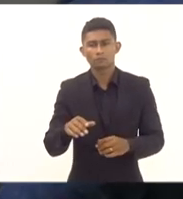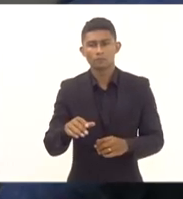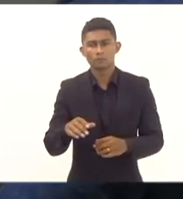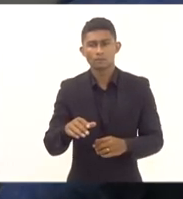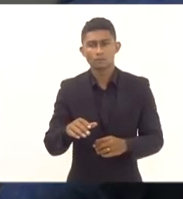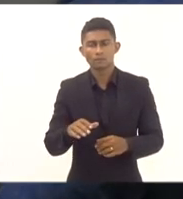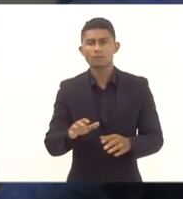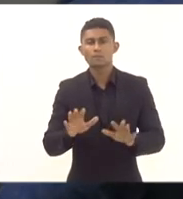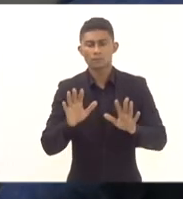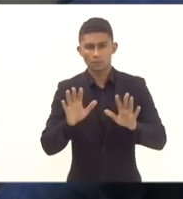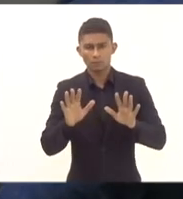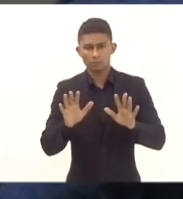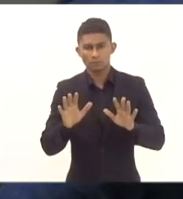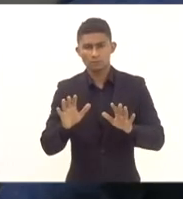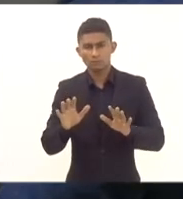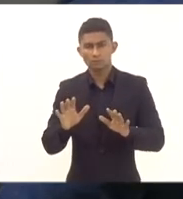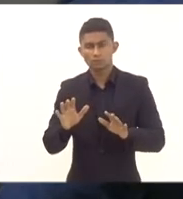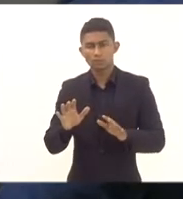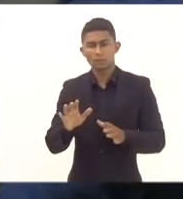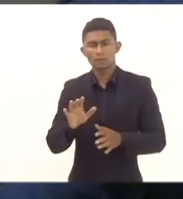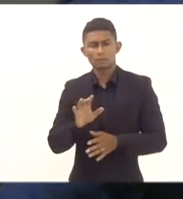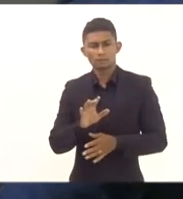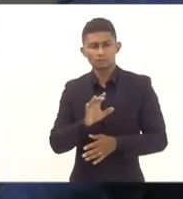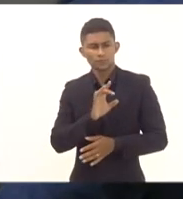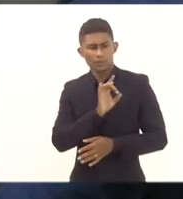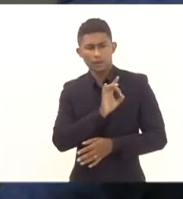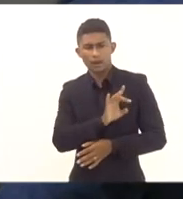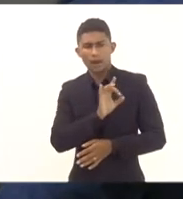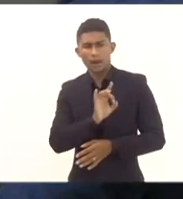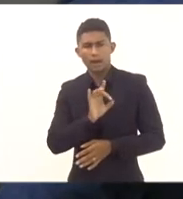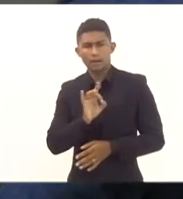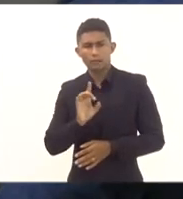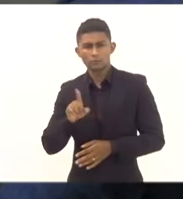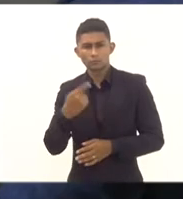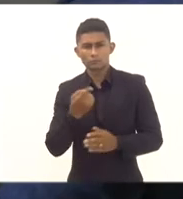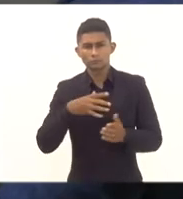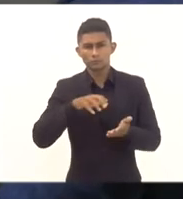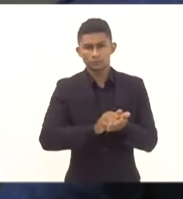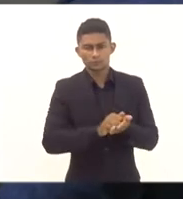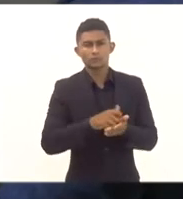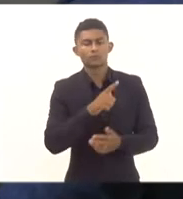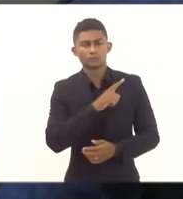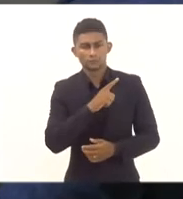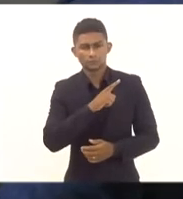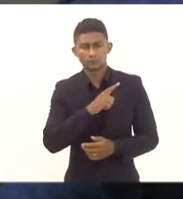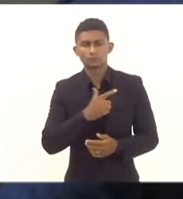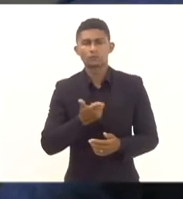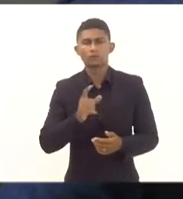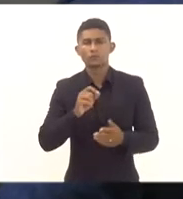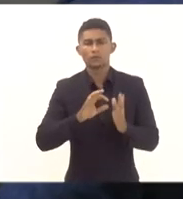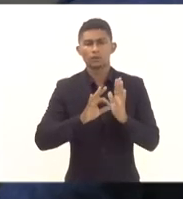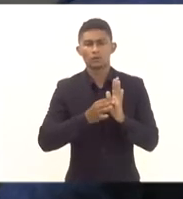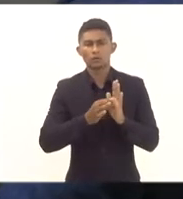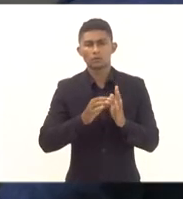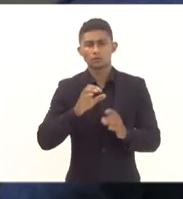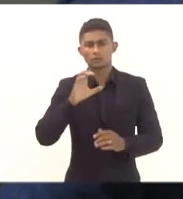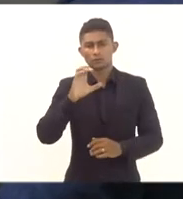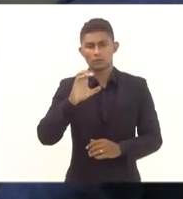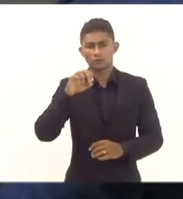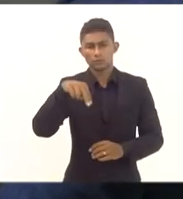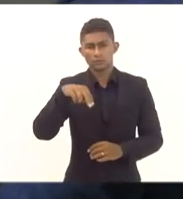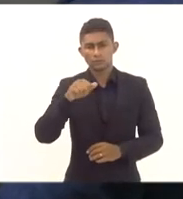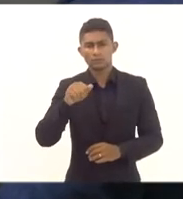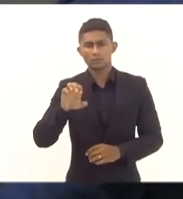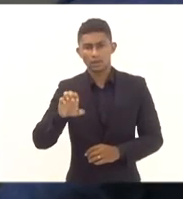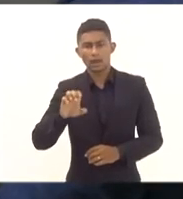relação em cada cada financiamento no nossos cadastros tem o código cnae código de atividade